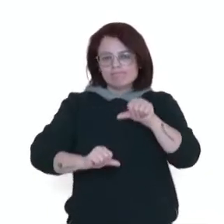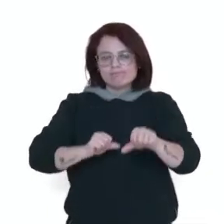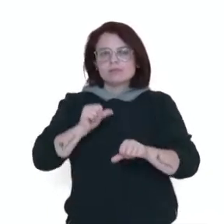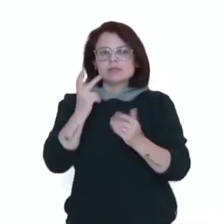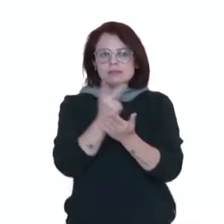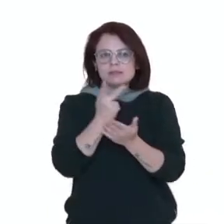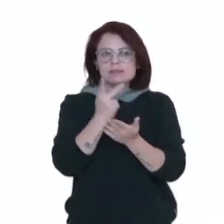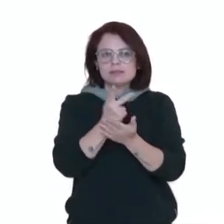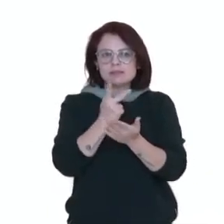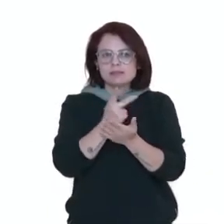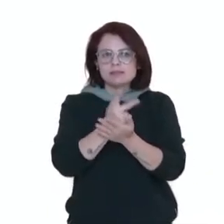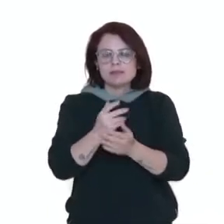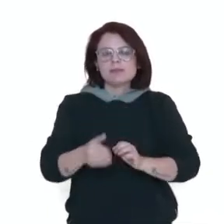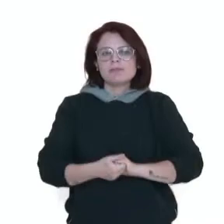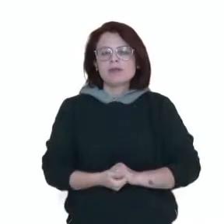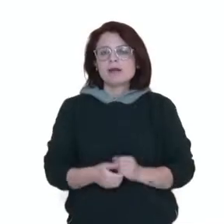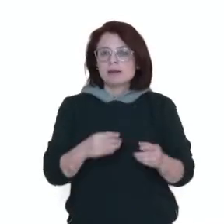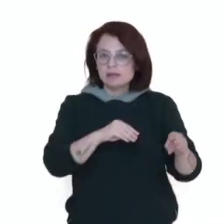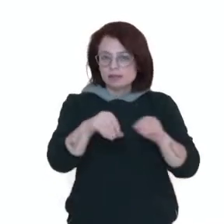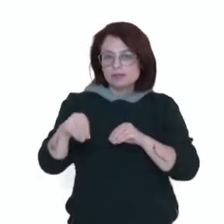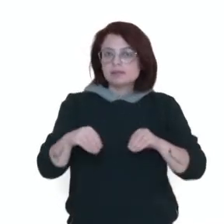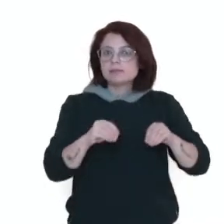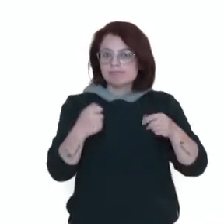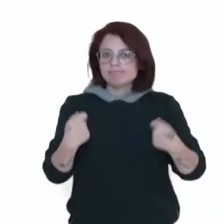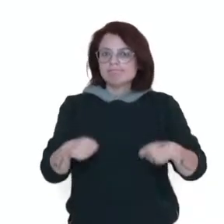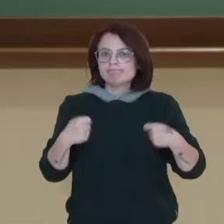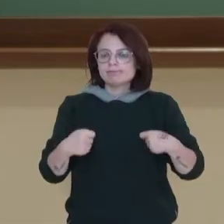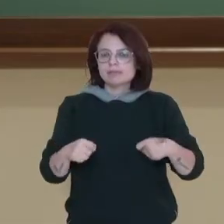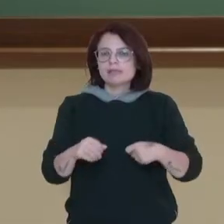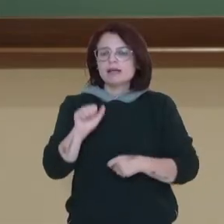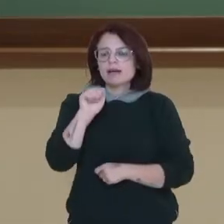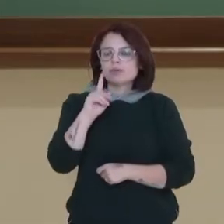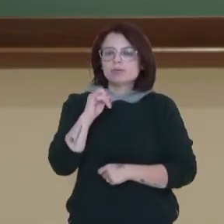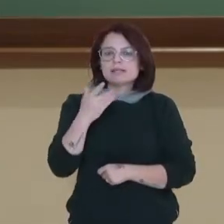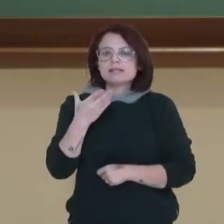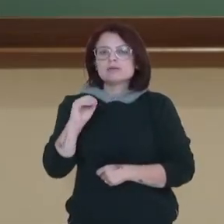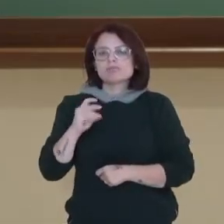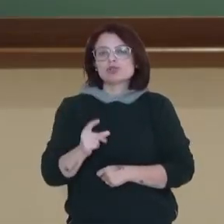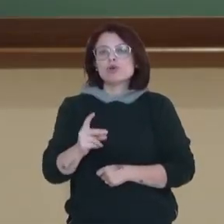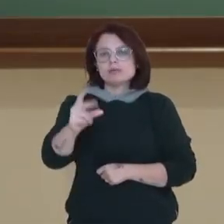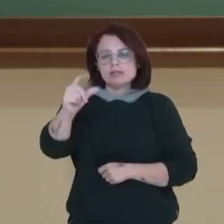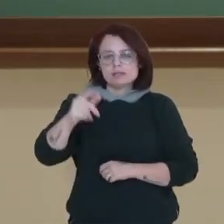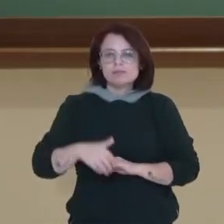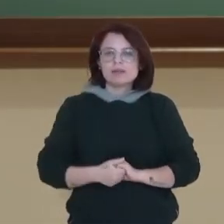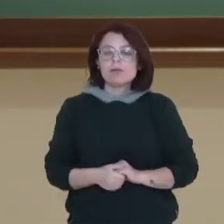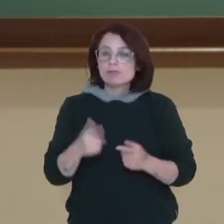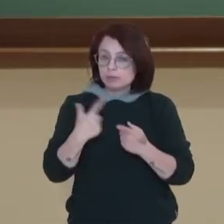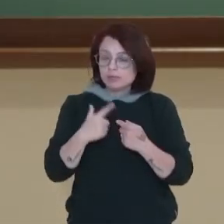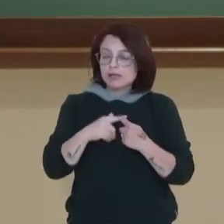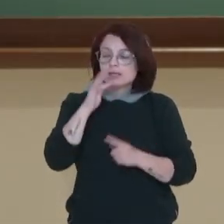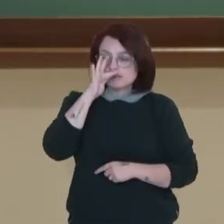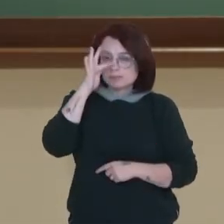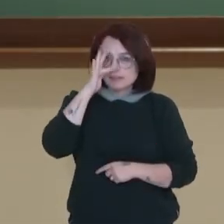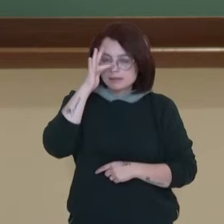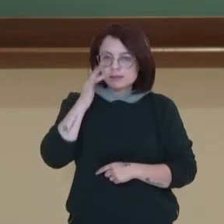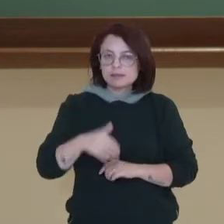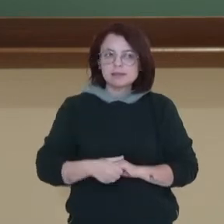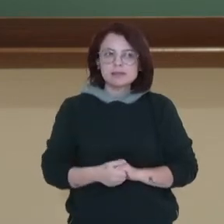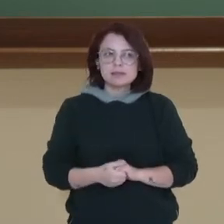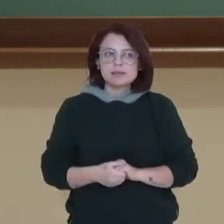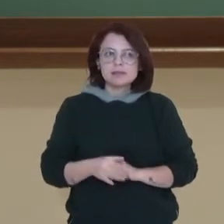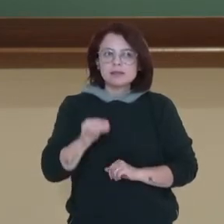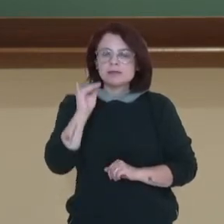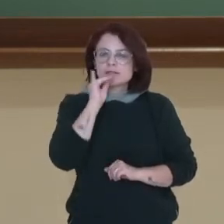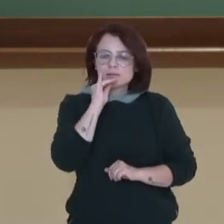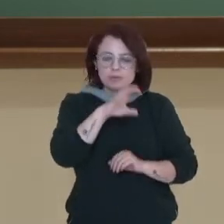prazo os gastos com recuperação de solo e a necessidade da adubação constante. Por quê? Porque as plantas elas vão, né, por exemplo, vai ser